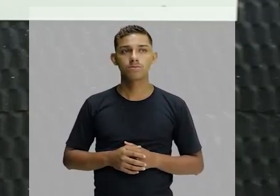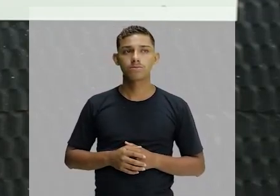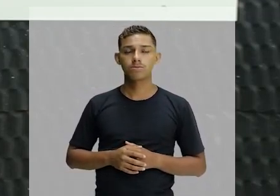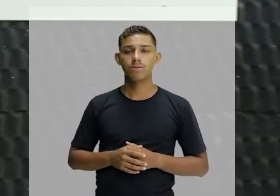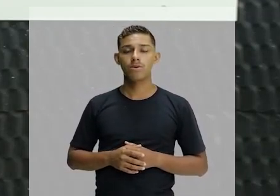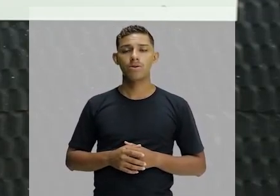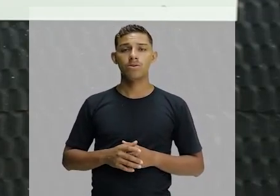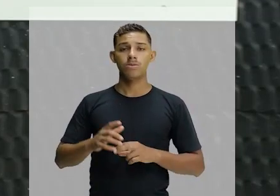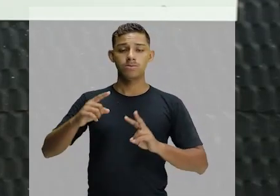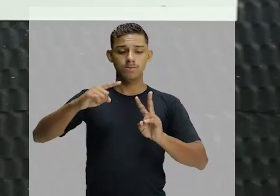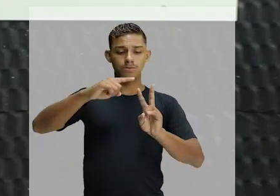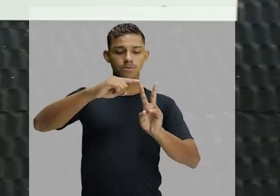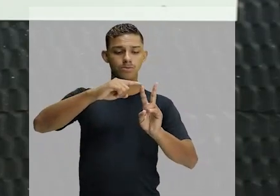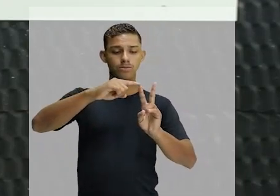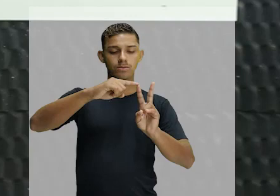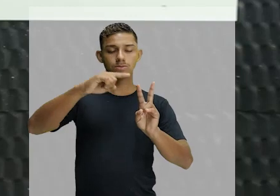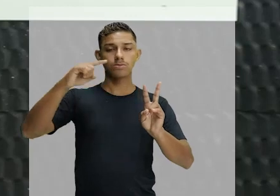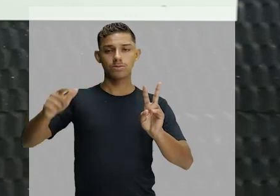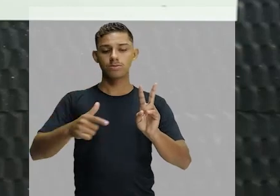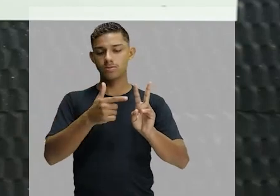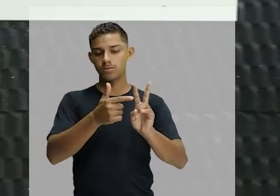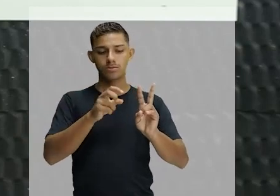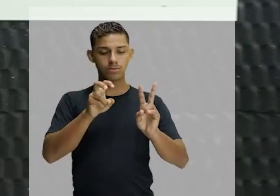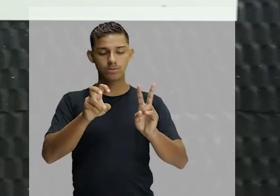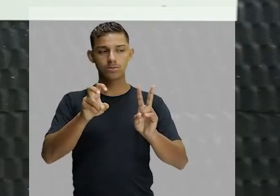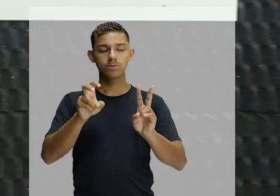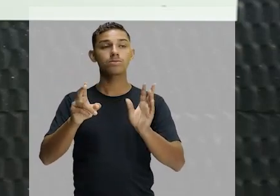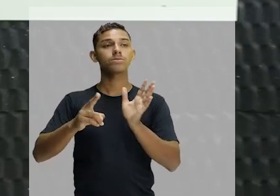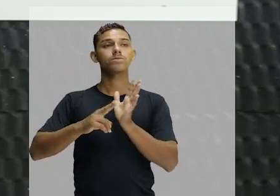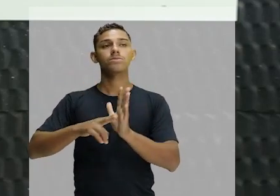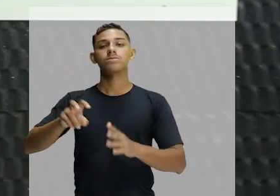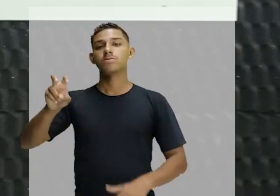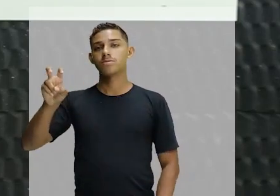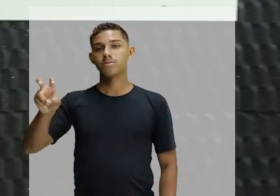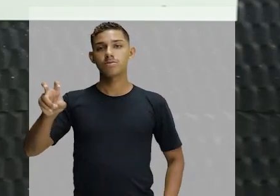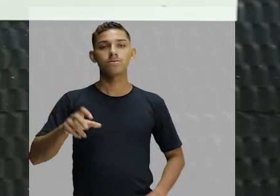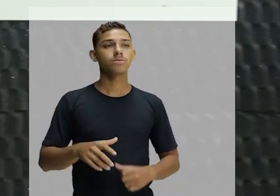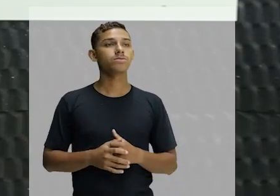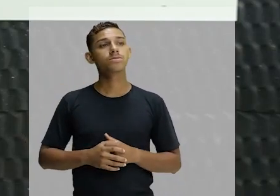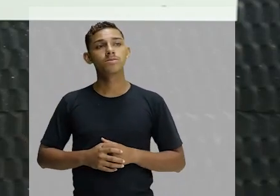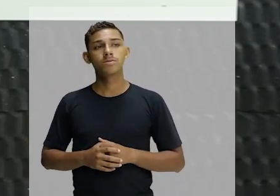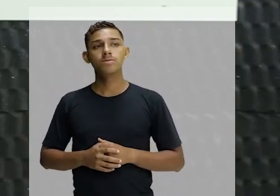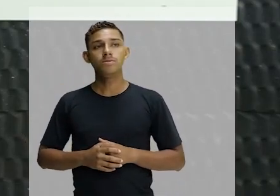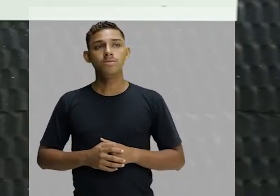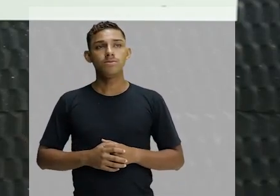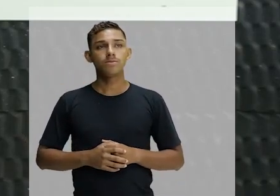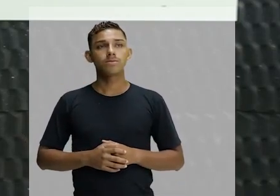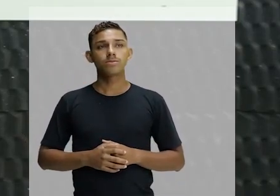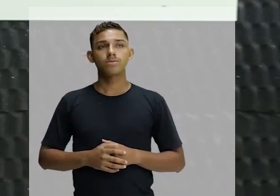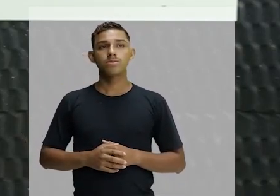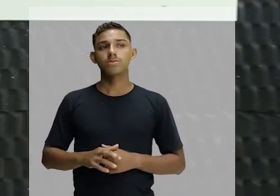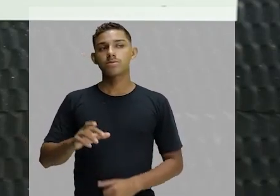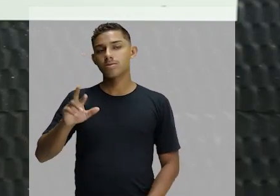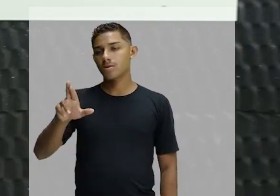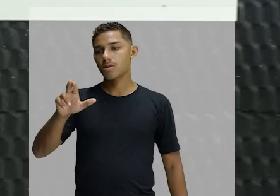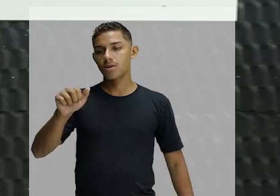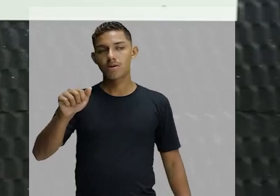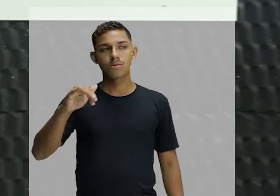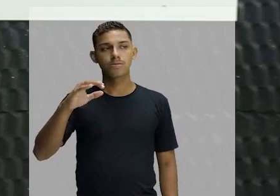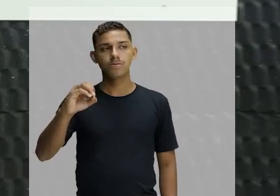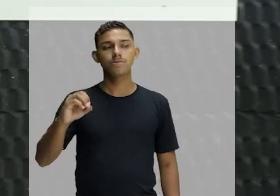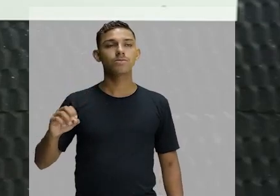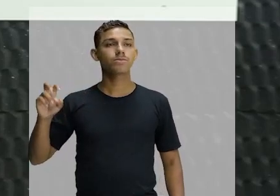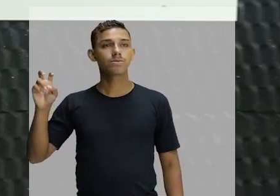Certo? Pronto. Aí você tem o centro, né, de coordenada 4 e menos 3 e tem um raio que é 5. Aí